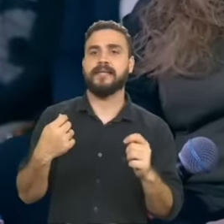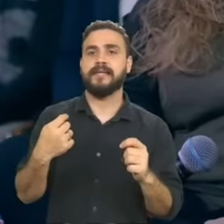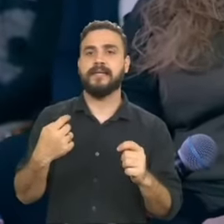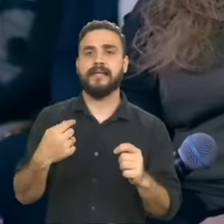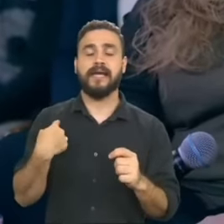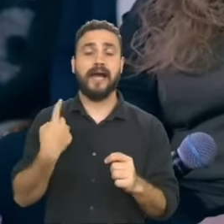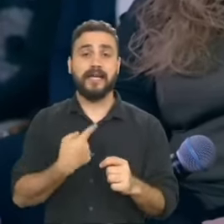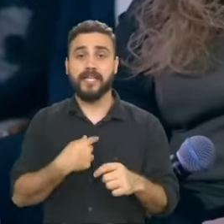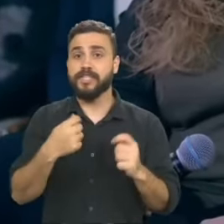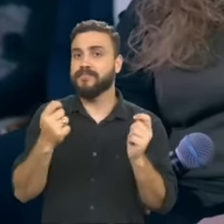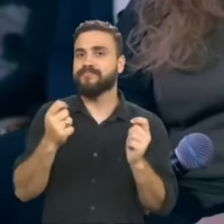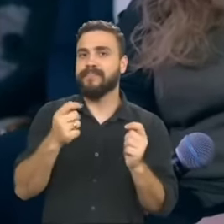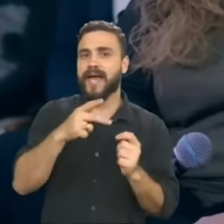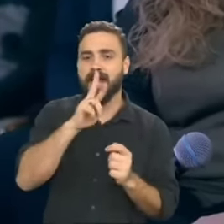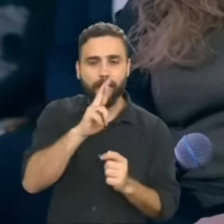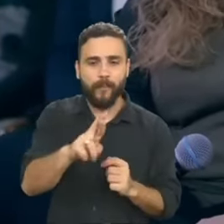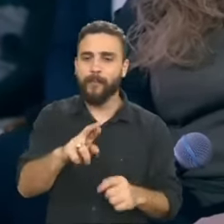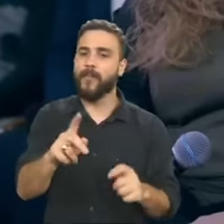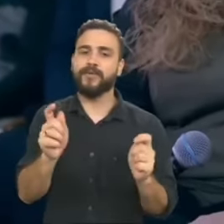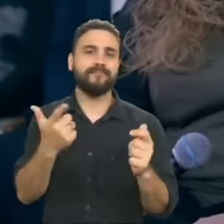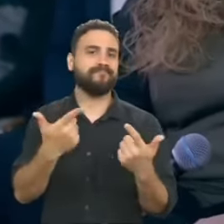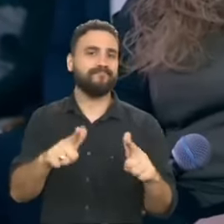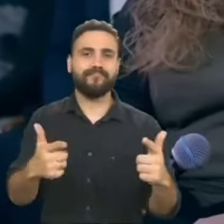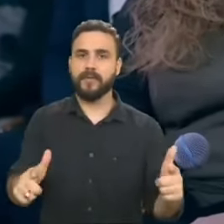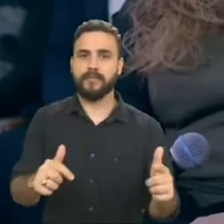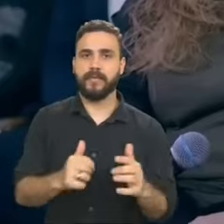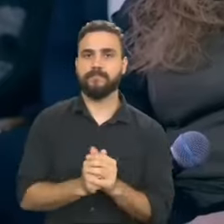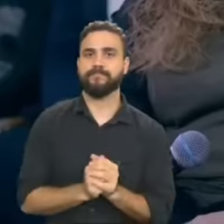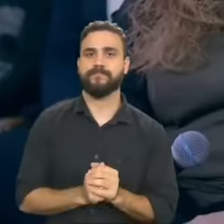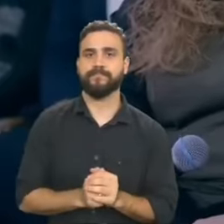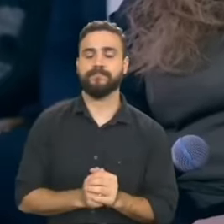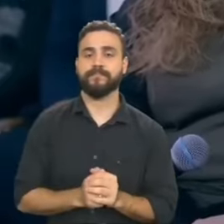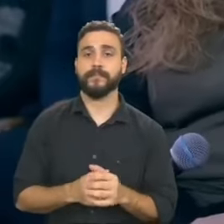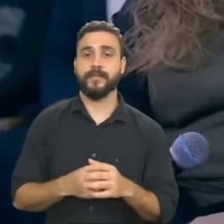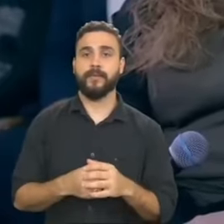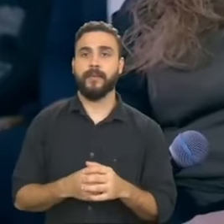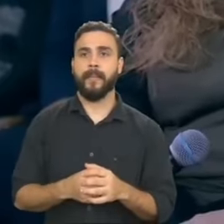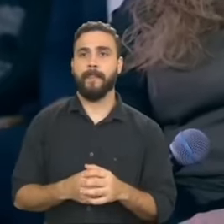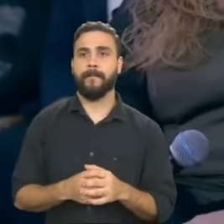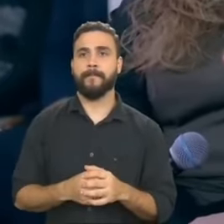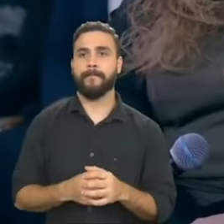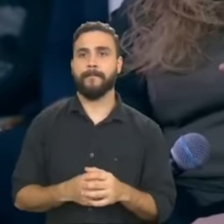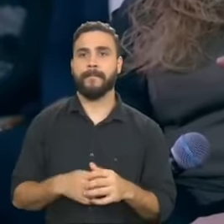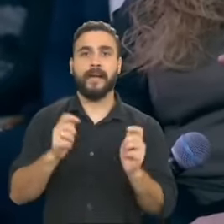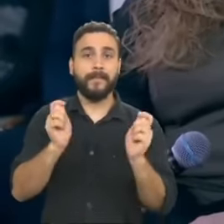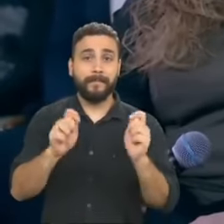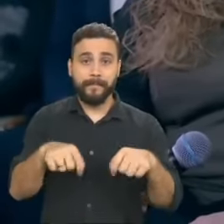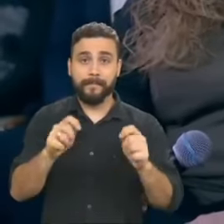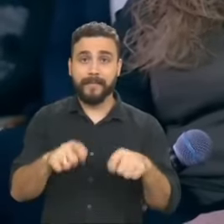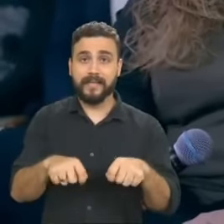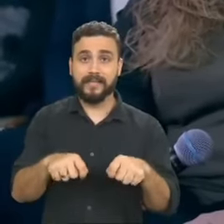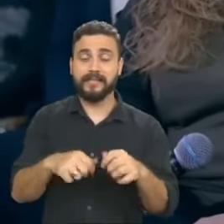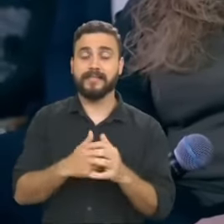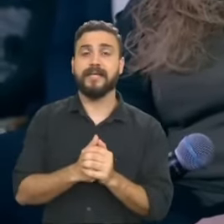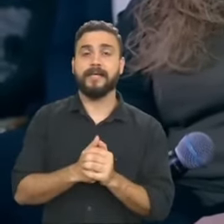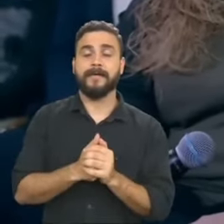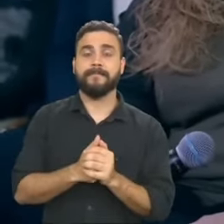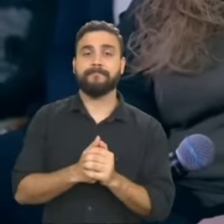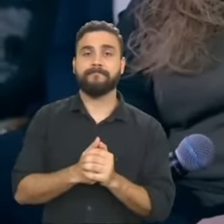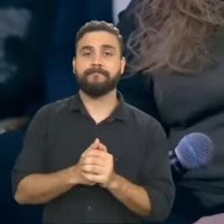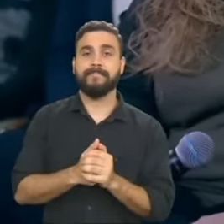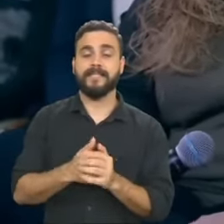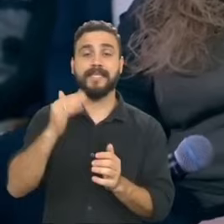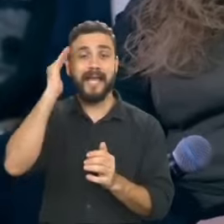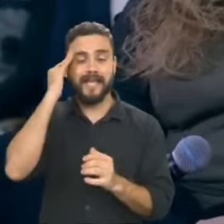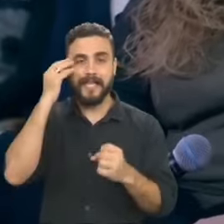Provérbios dizem, né, na multidão de conselhos há sabedoria, né? Então o basquete, a instituição hospitalar, você está indo na